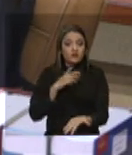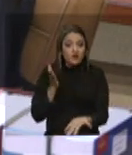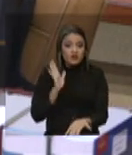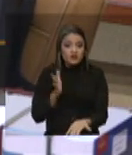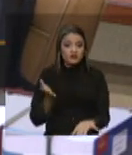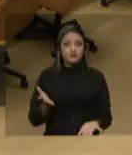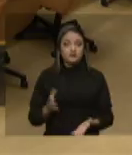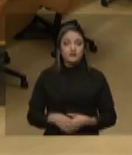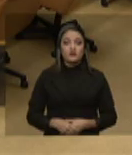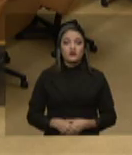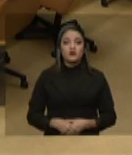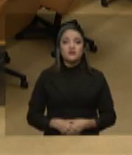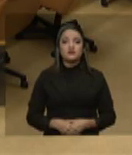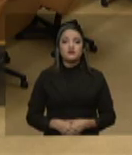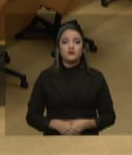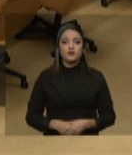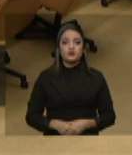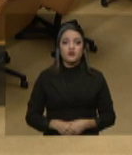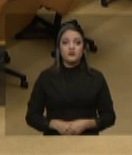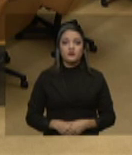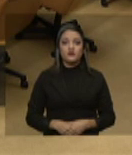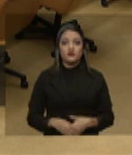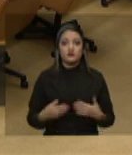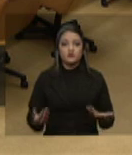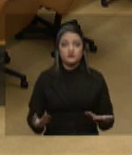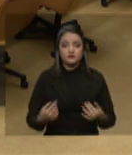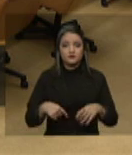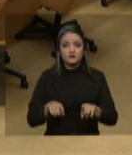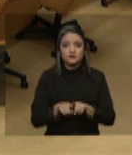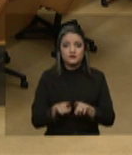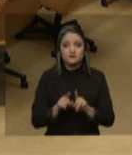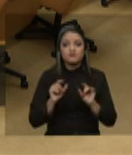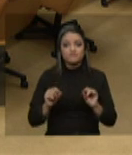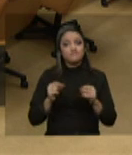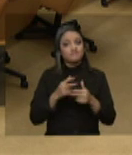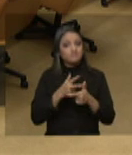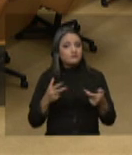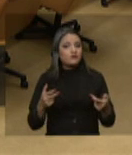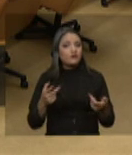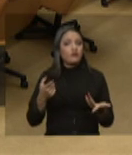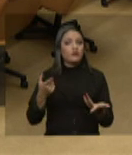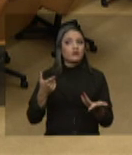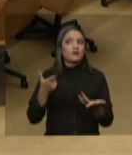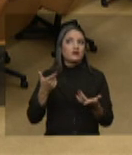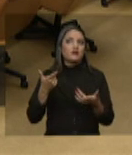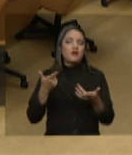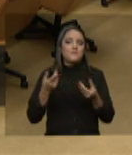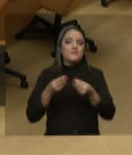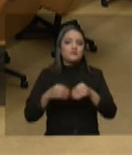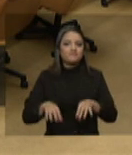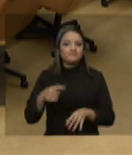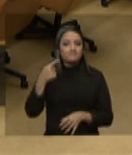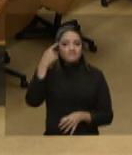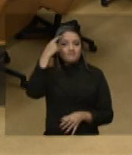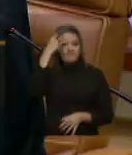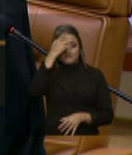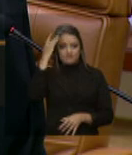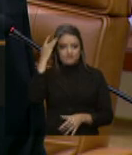não deixa de ser uma droga que traz alterações mentais nas pessoas eu diria que